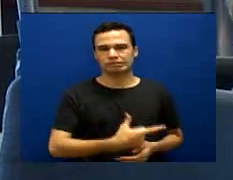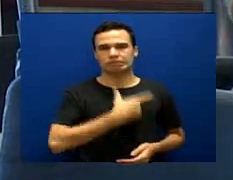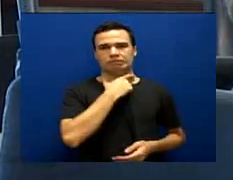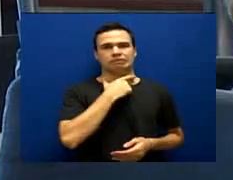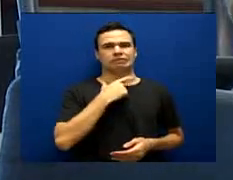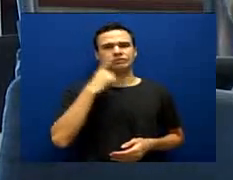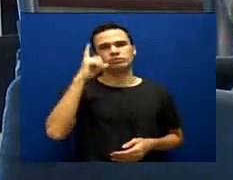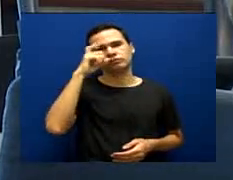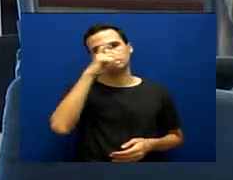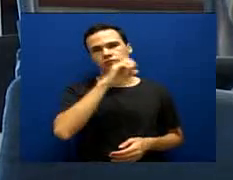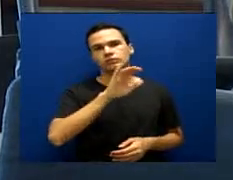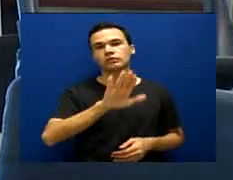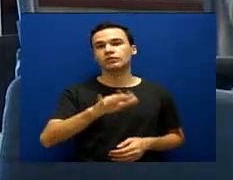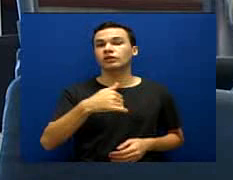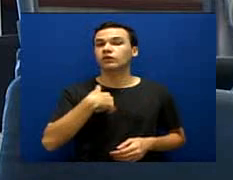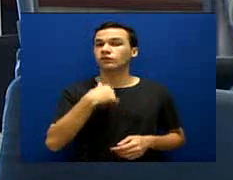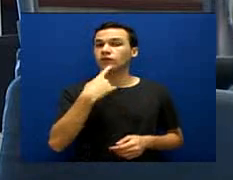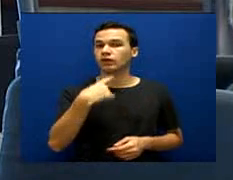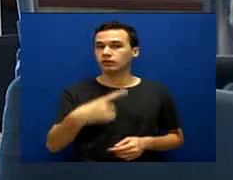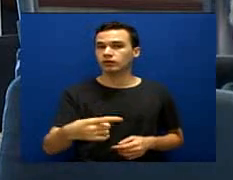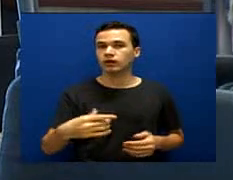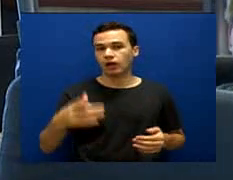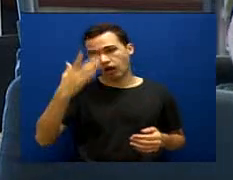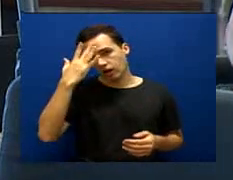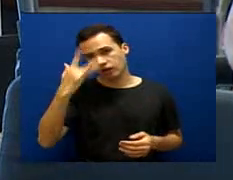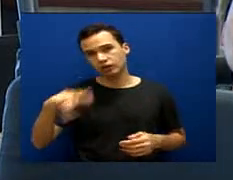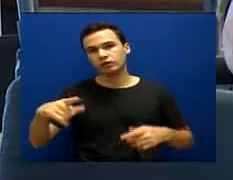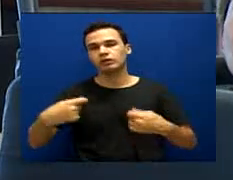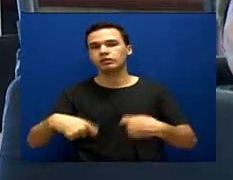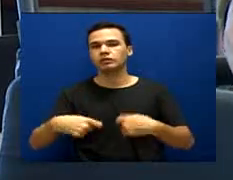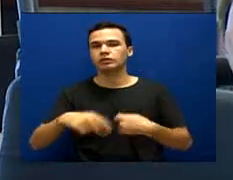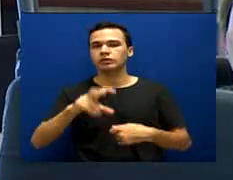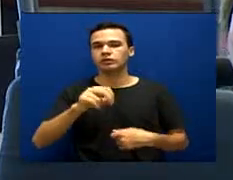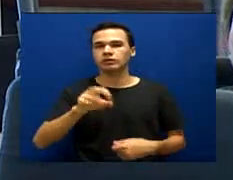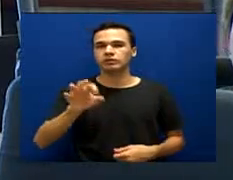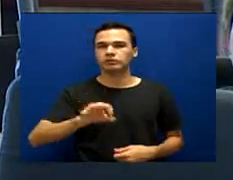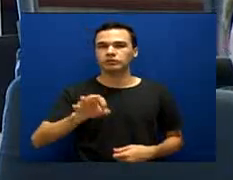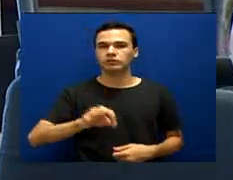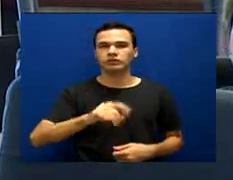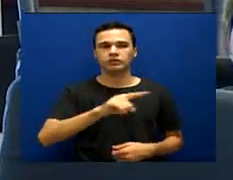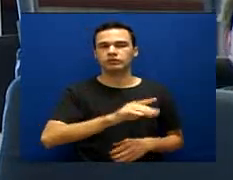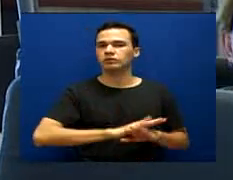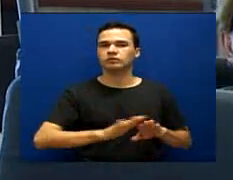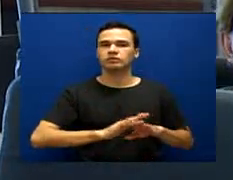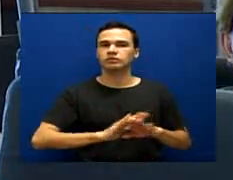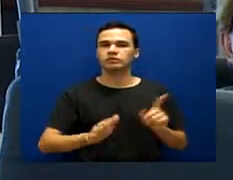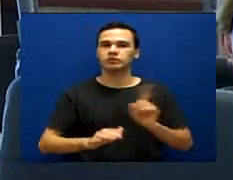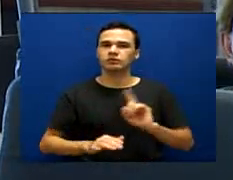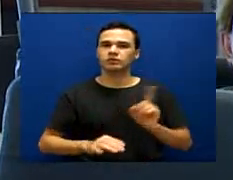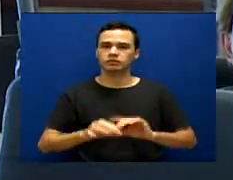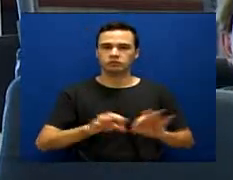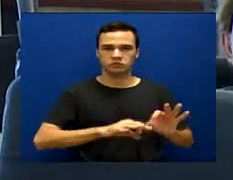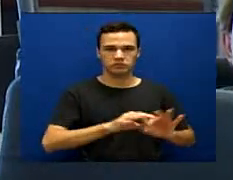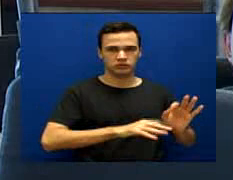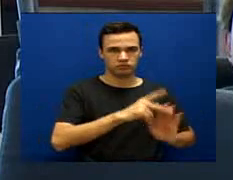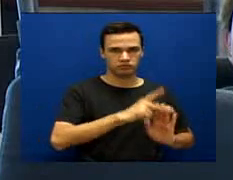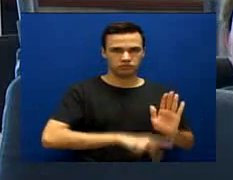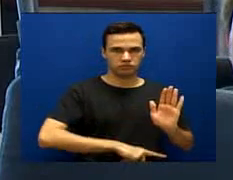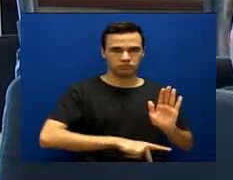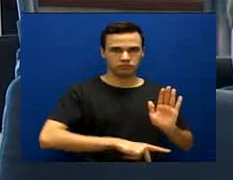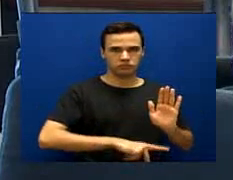sufocadas. Mas eu não falava assim, olha, a partir de amanhã tem que dar 50% de desconto do IPTU. Eu fiz o corpo do projeto e falei, olha,